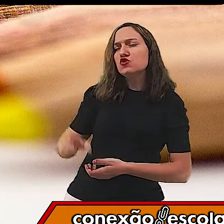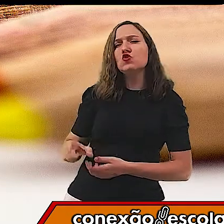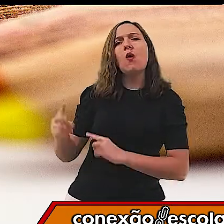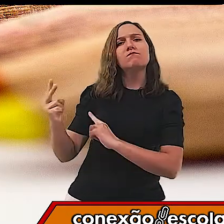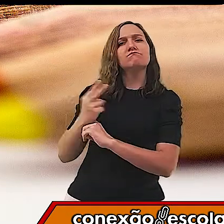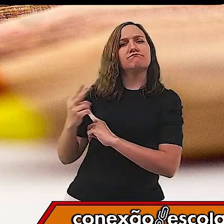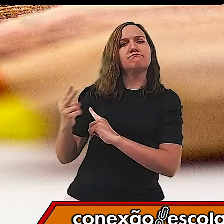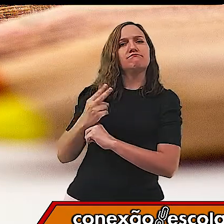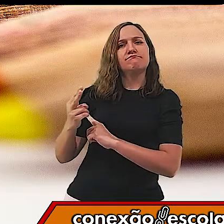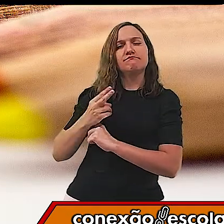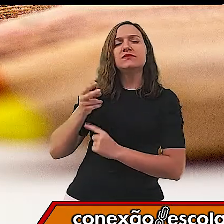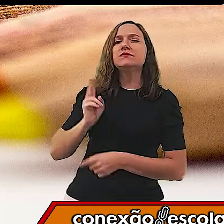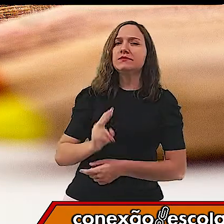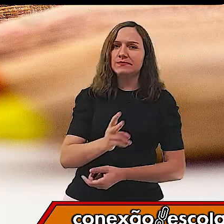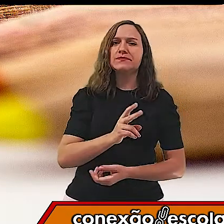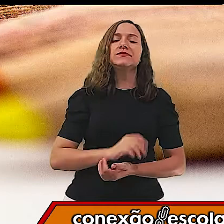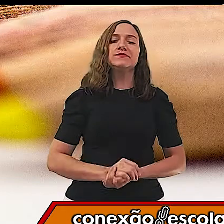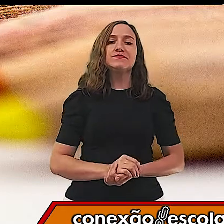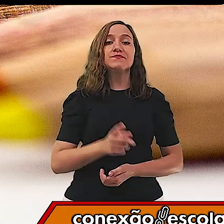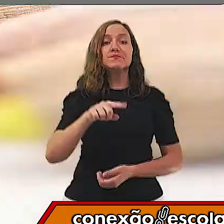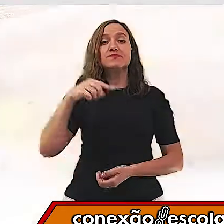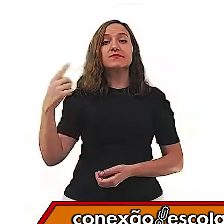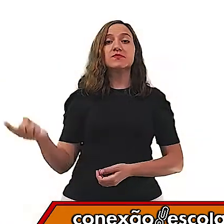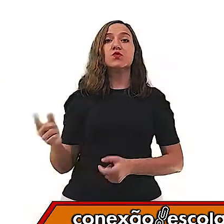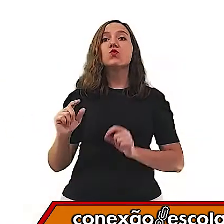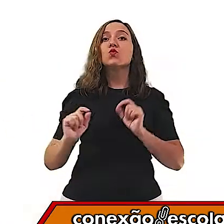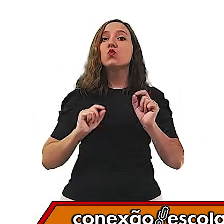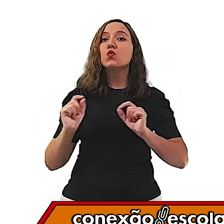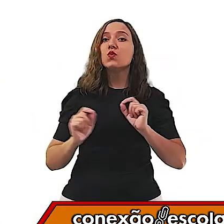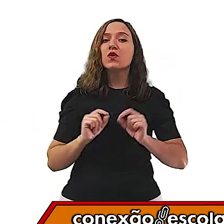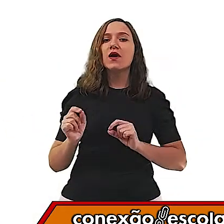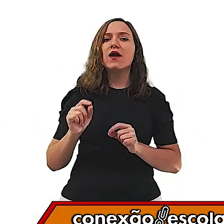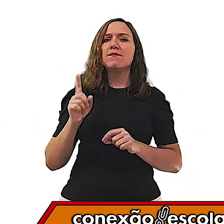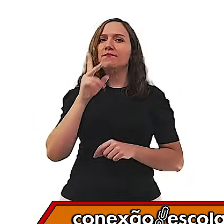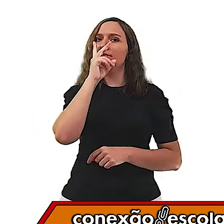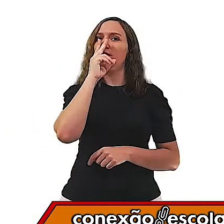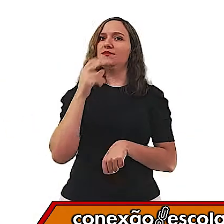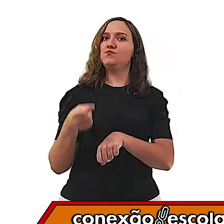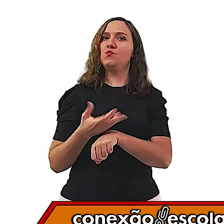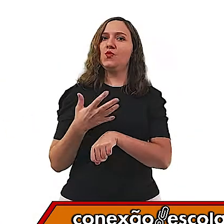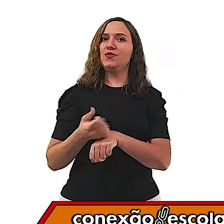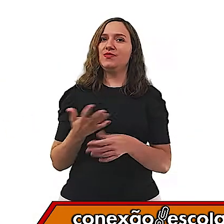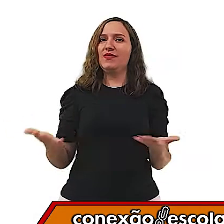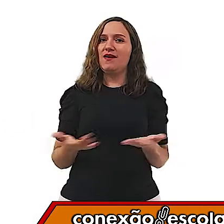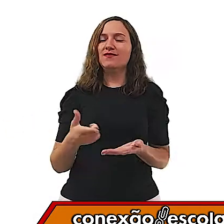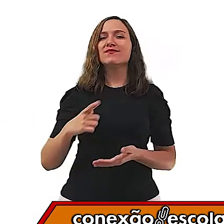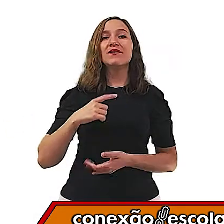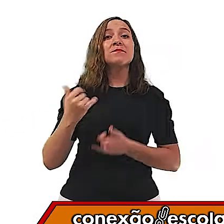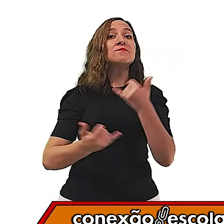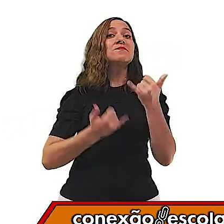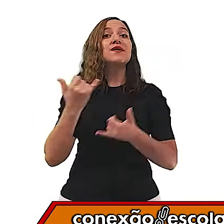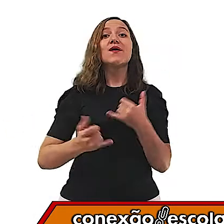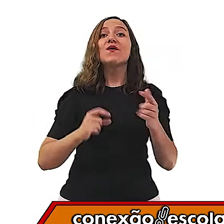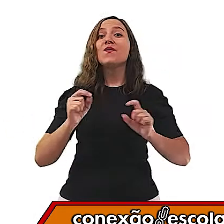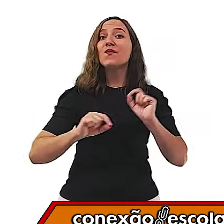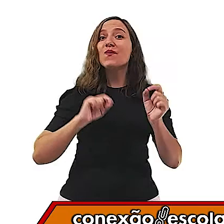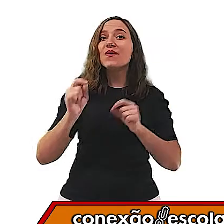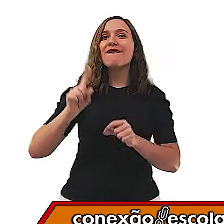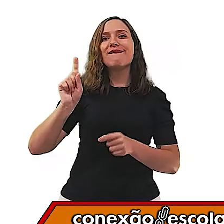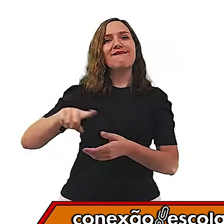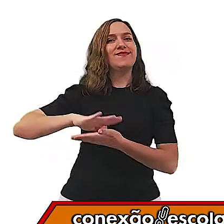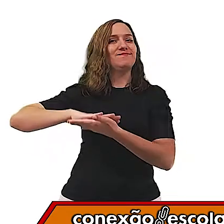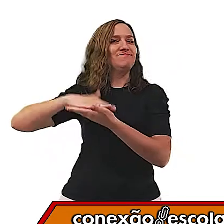estamos protegidos. E essas outras? Um tempo moderno, né? Eles estão brincando com o quê?